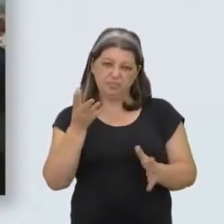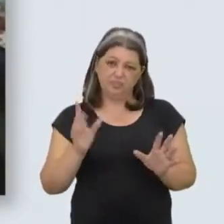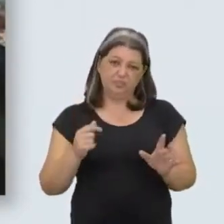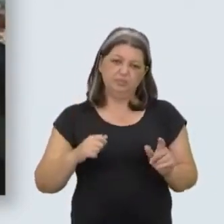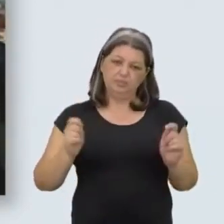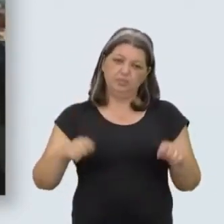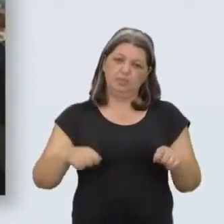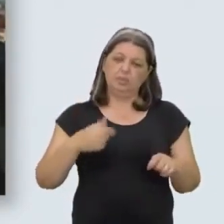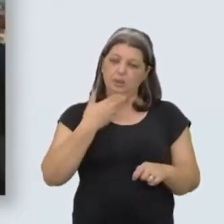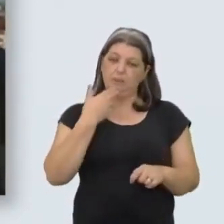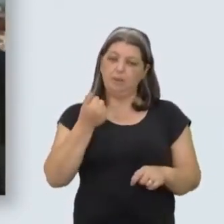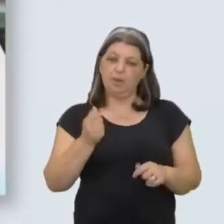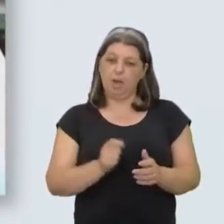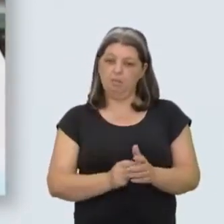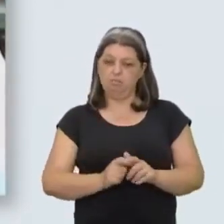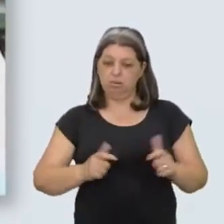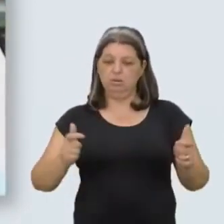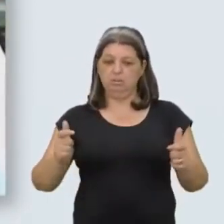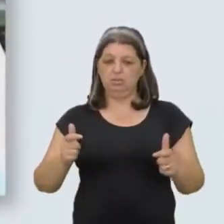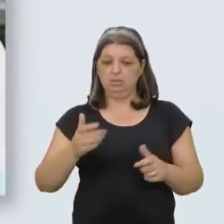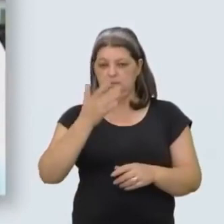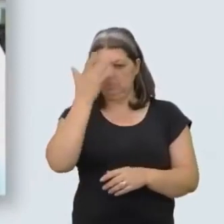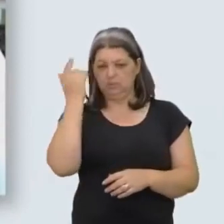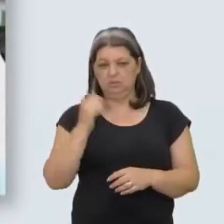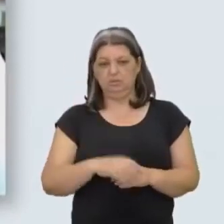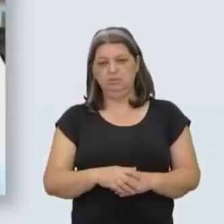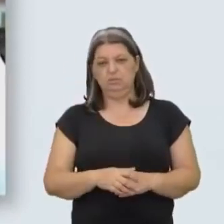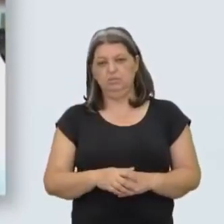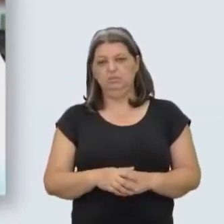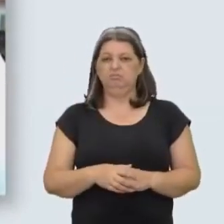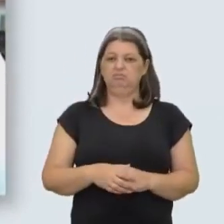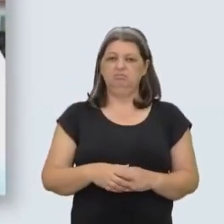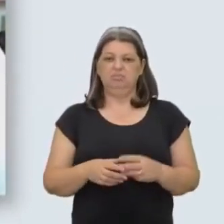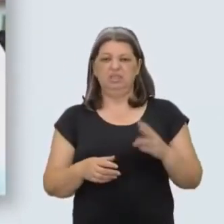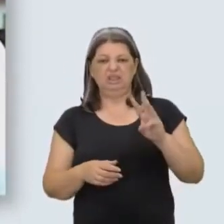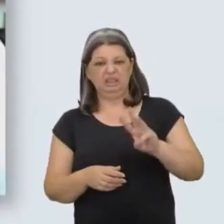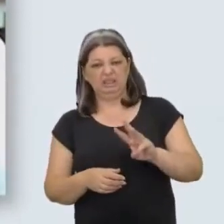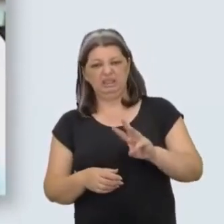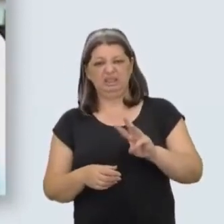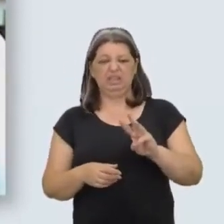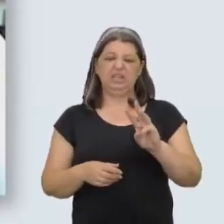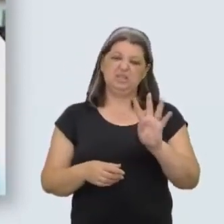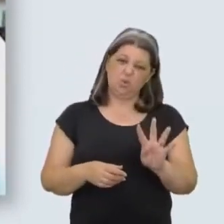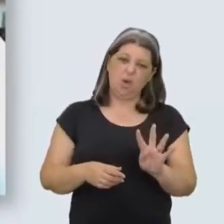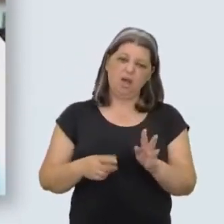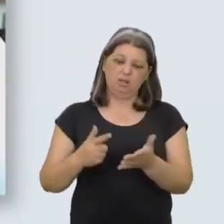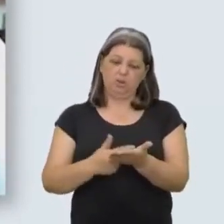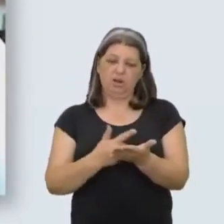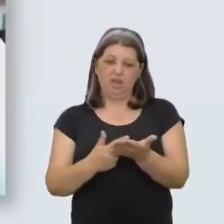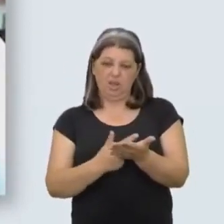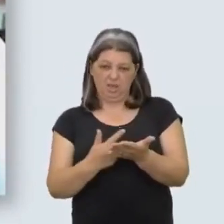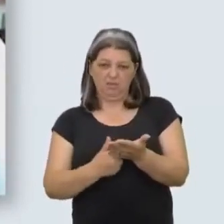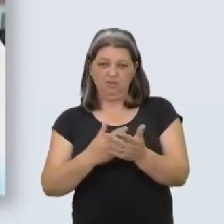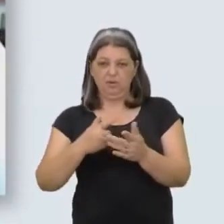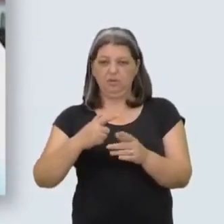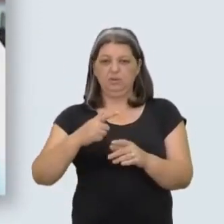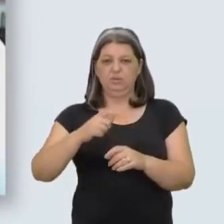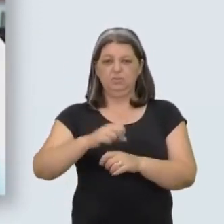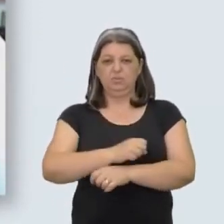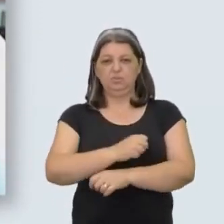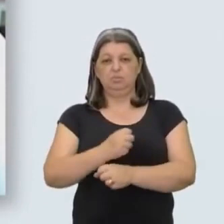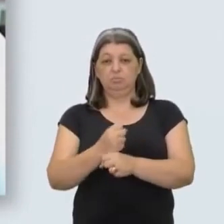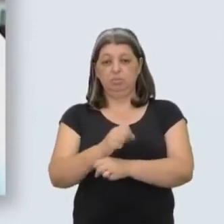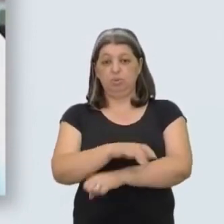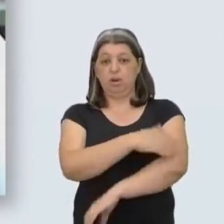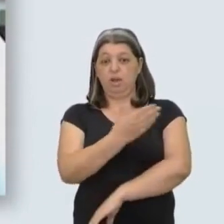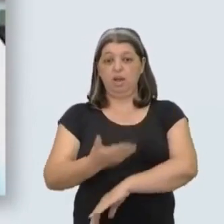poderia ser bem maior, deveria, com certeza. 3 a 4 livros por mês. A média dos brasileiros é de 4 livros por ano. O que tu acha